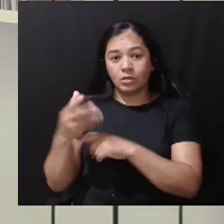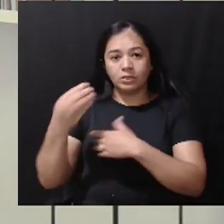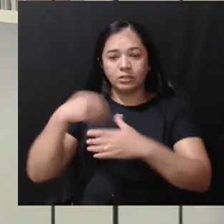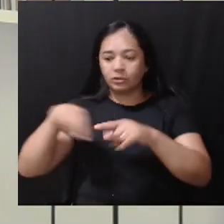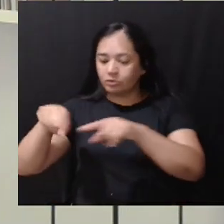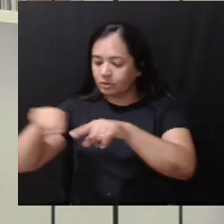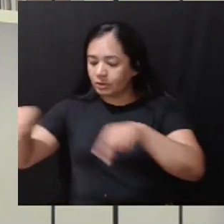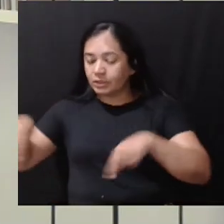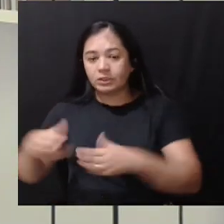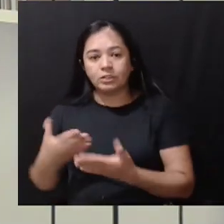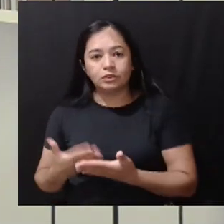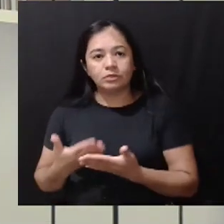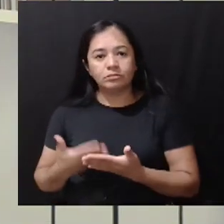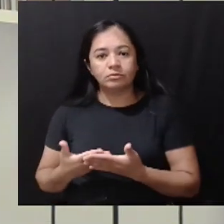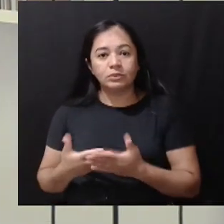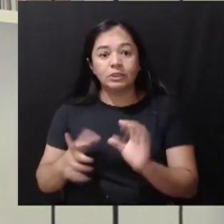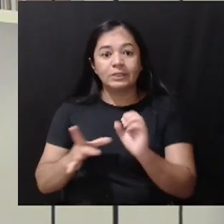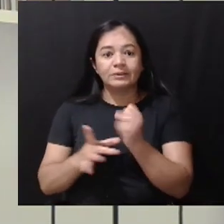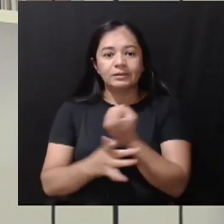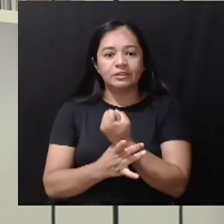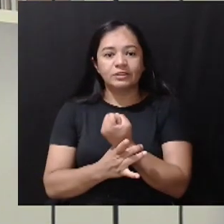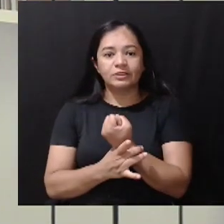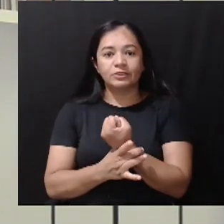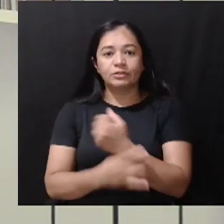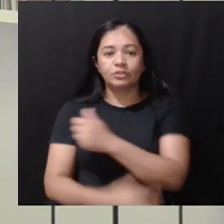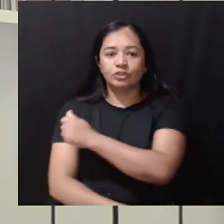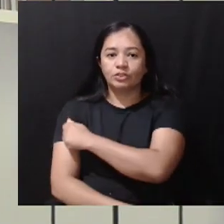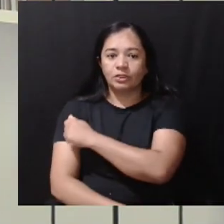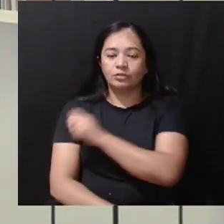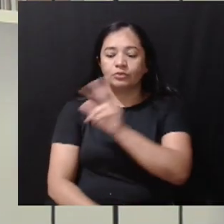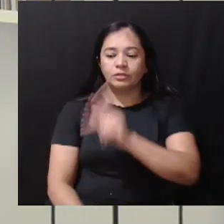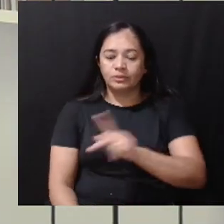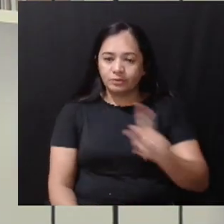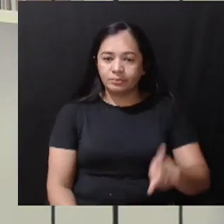para reforçar a segurança de alunos e professores.